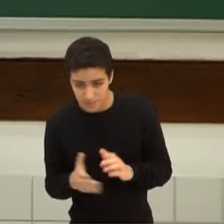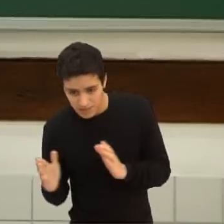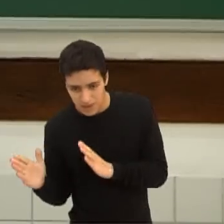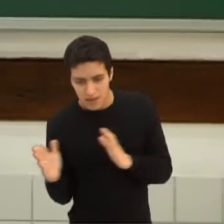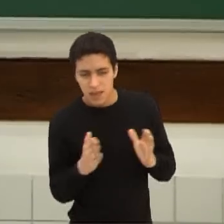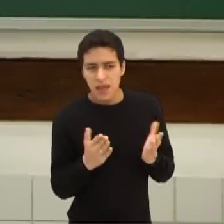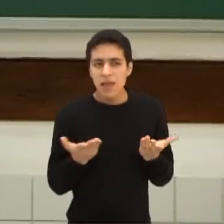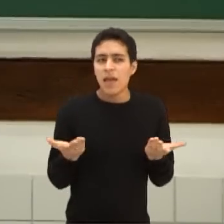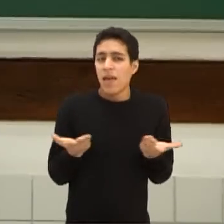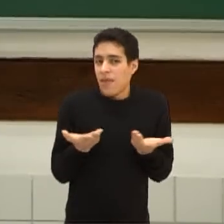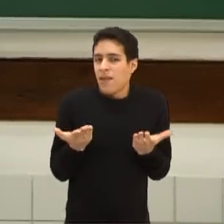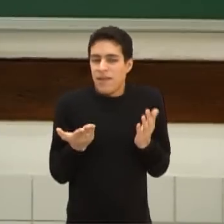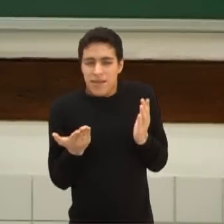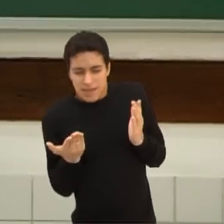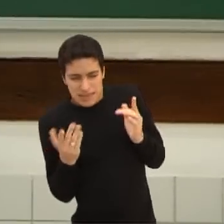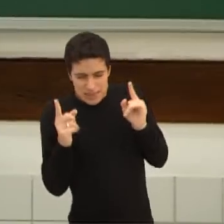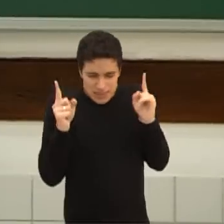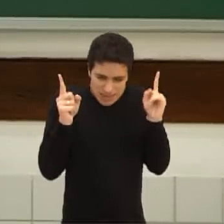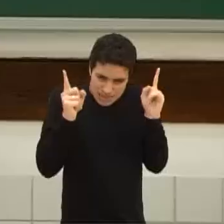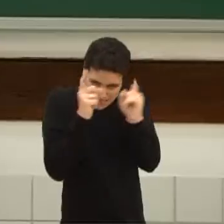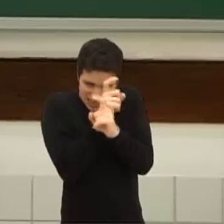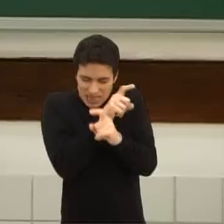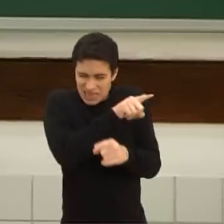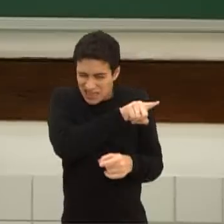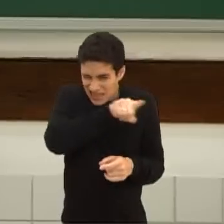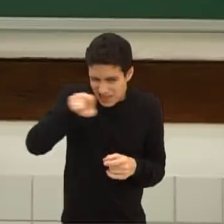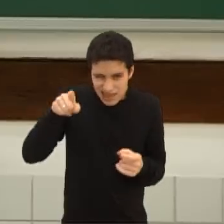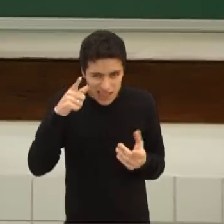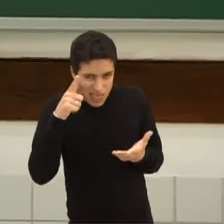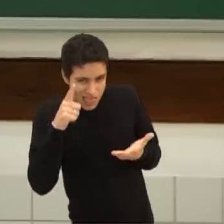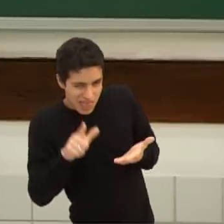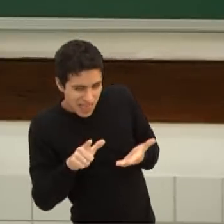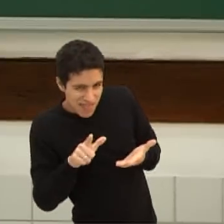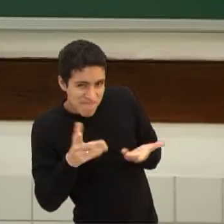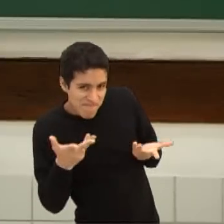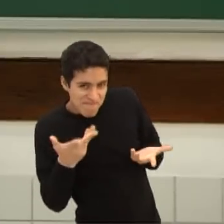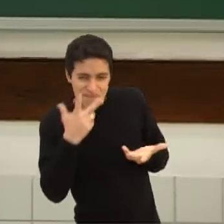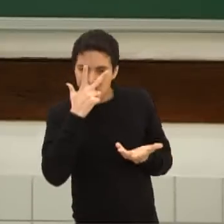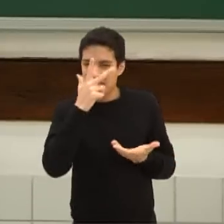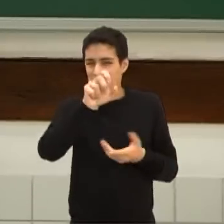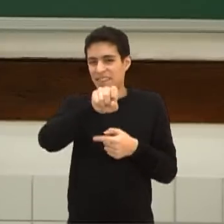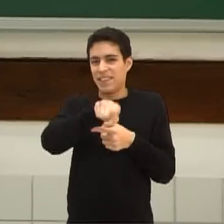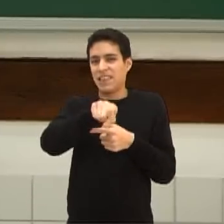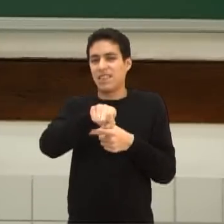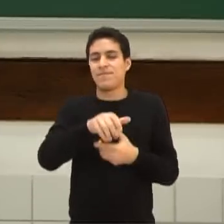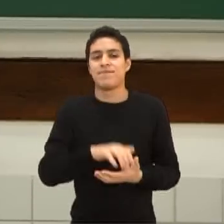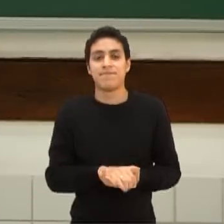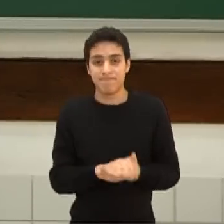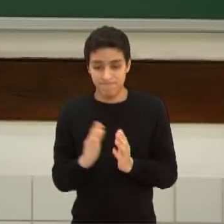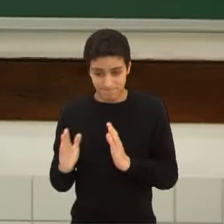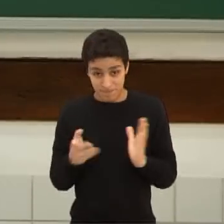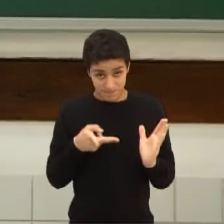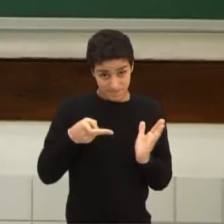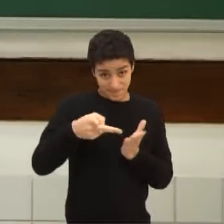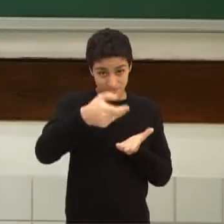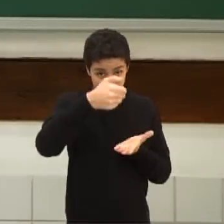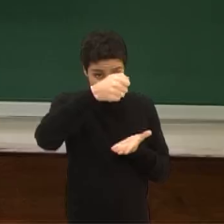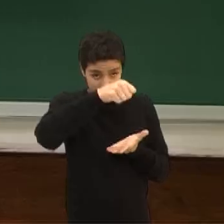estava um pouquinho mais difícil, mas vocês conseguiram? Acho que sim, hein? Vamos praticar mais um pouco?